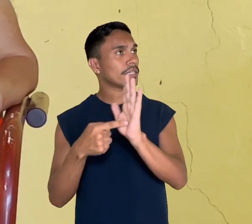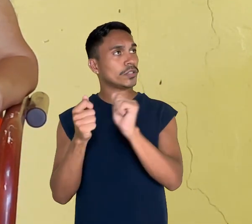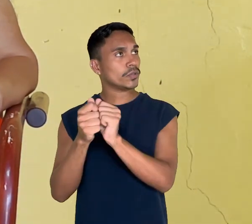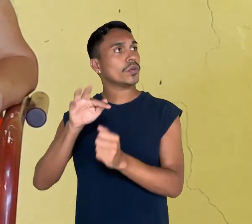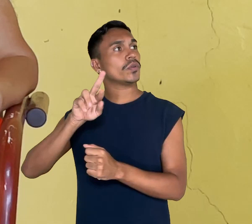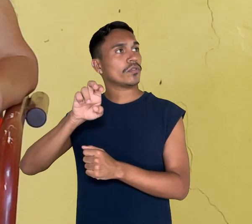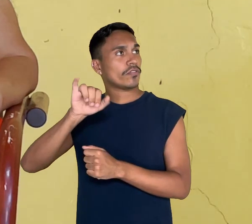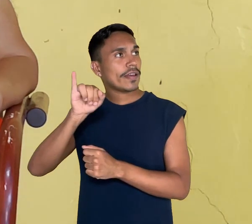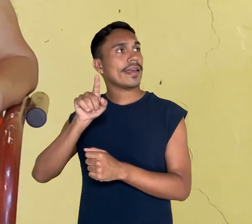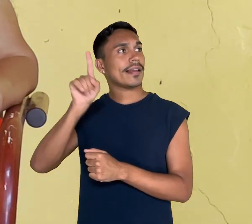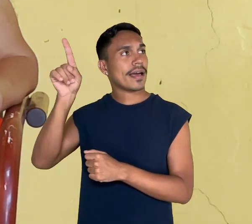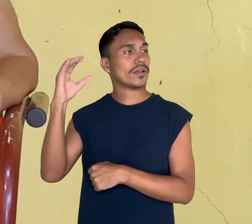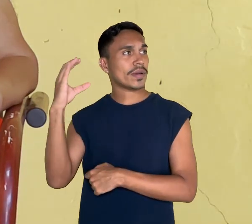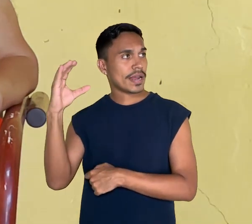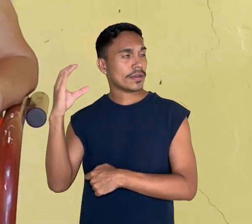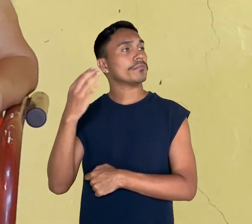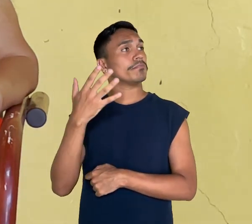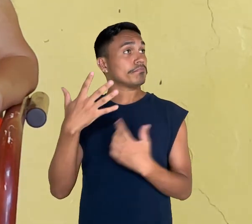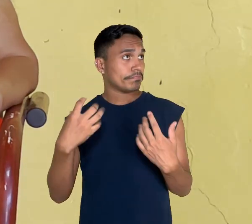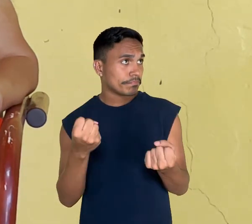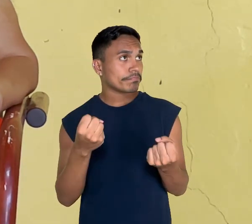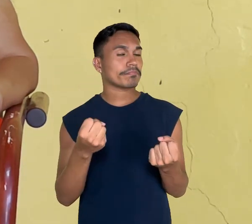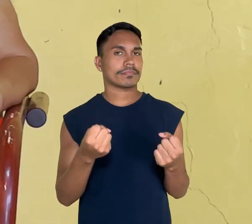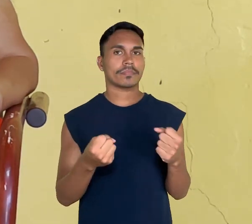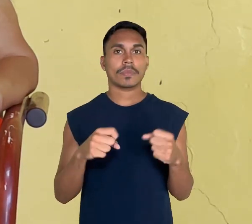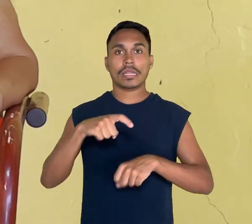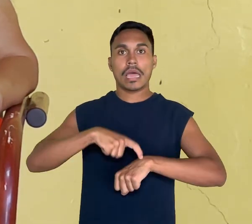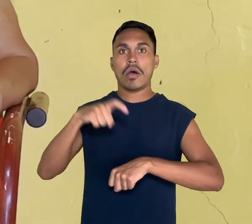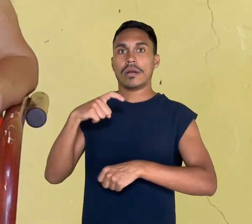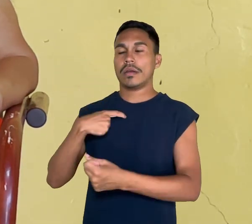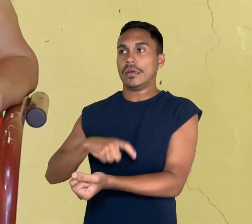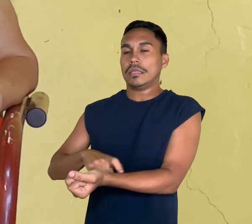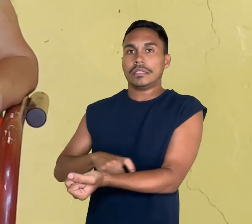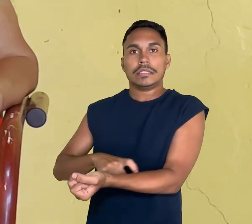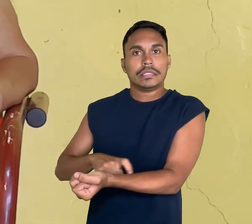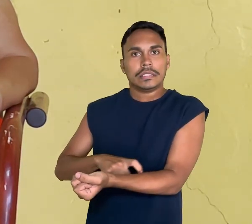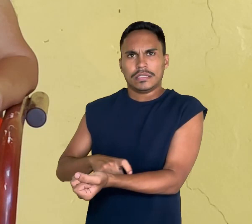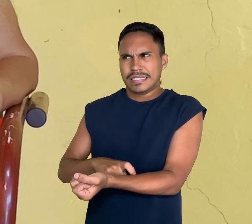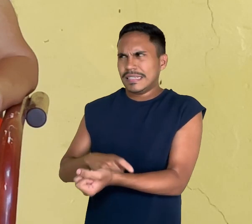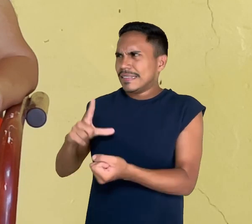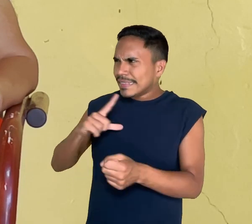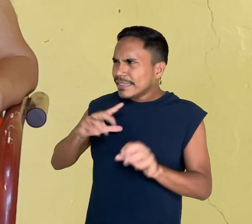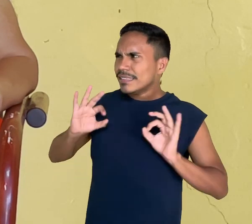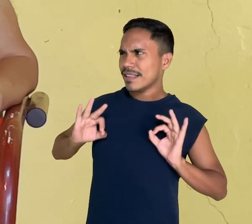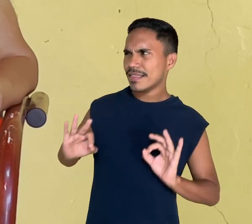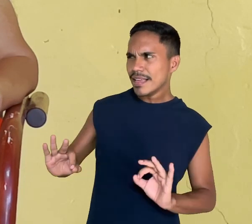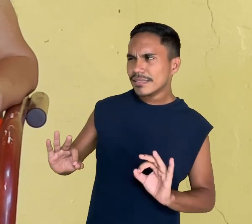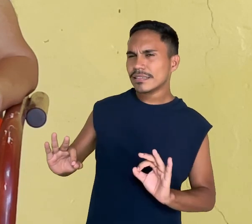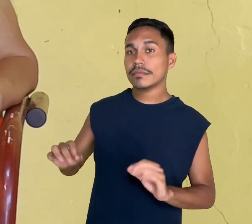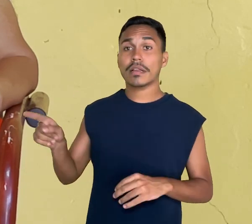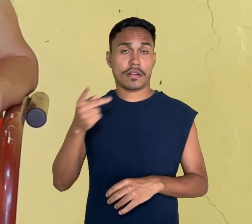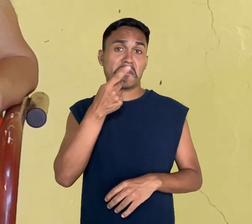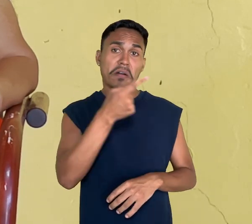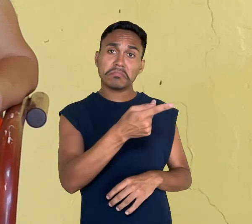Crato, com coco. Nossa Senhora, eu fiquei muito nervosa. Eu falei, tem certeza?